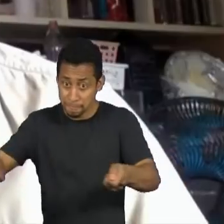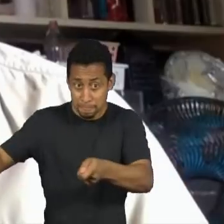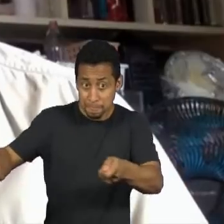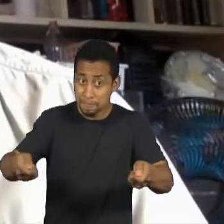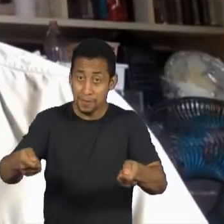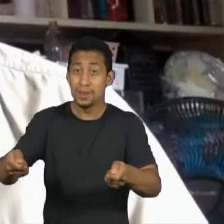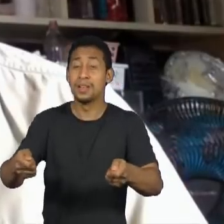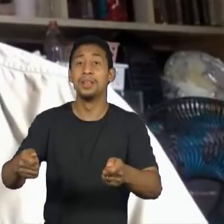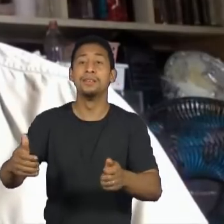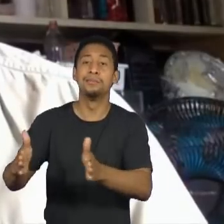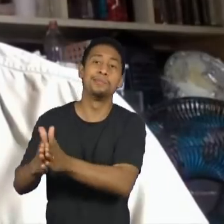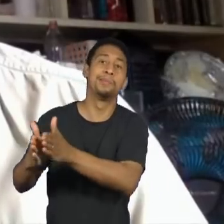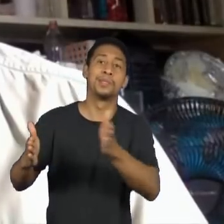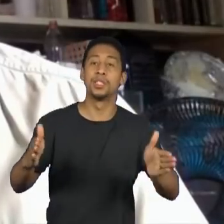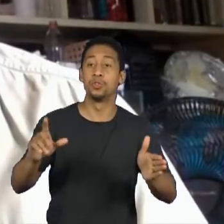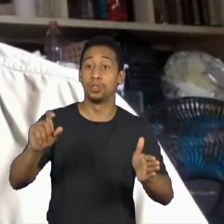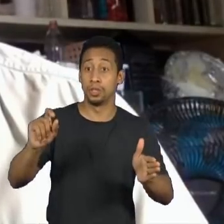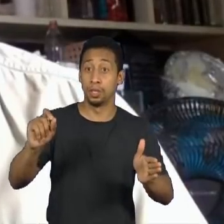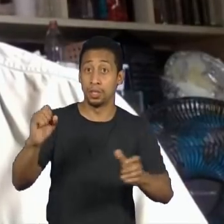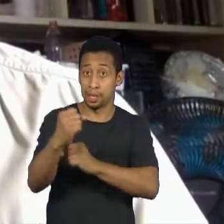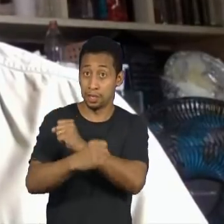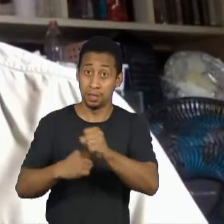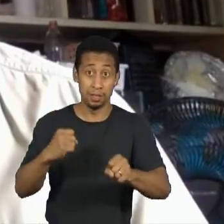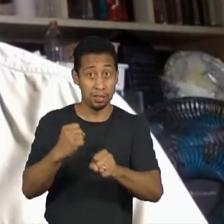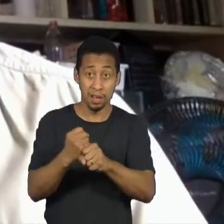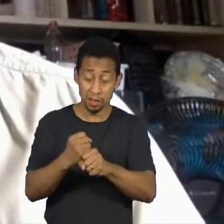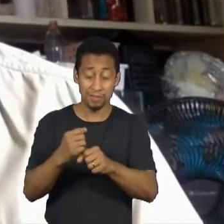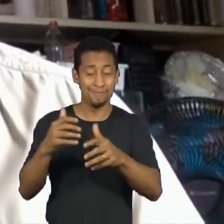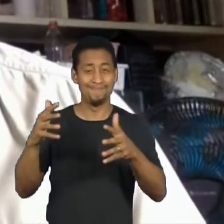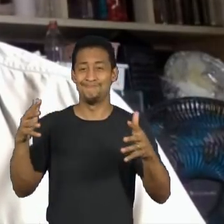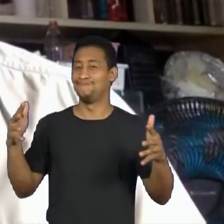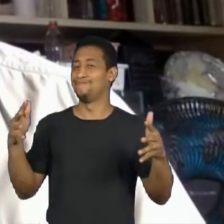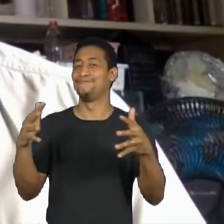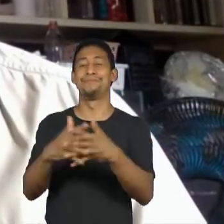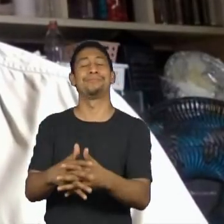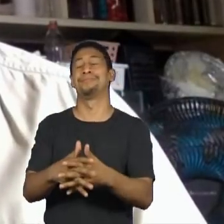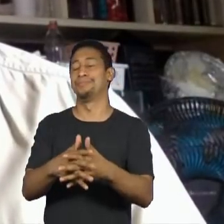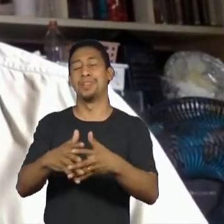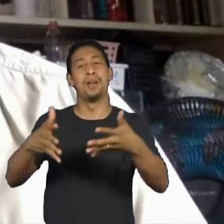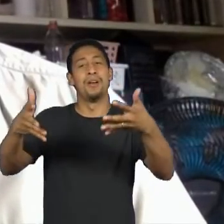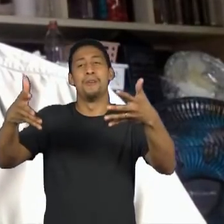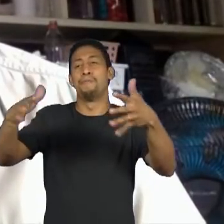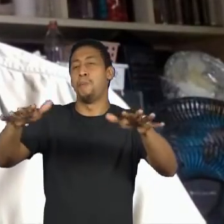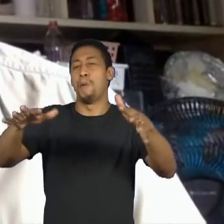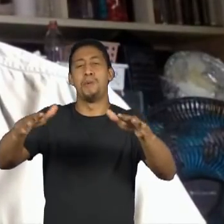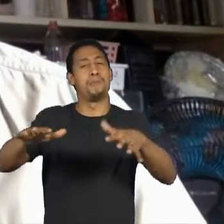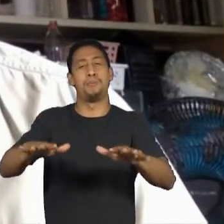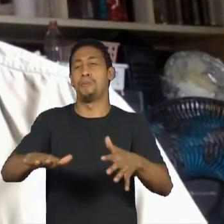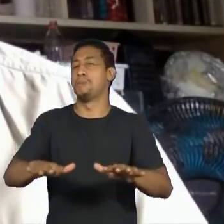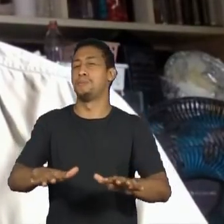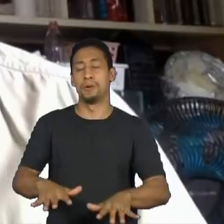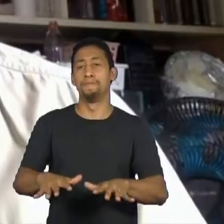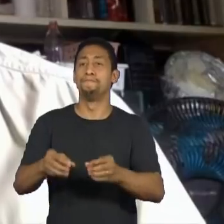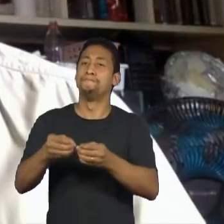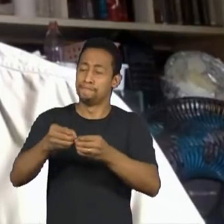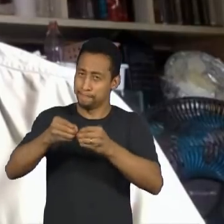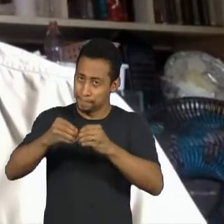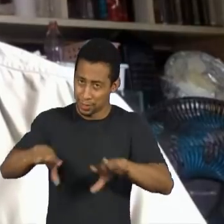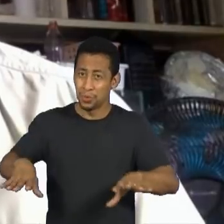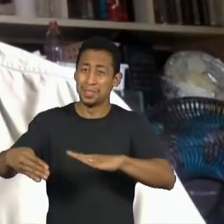nos próximos 10 anos nós vamos ter um colapso absoluto, né, e uma perda